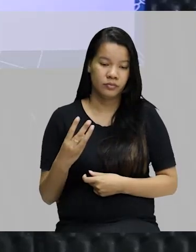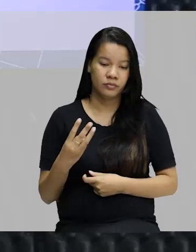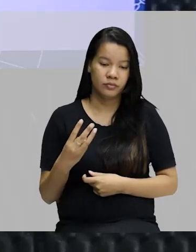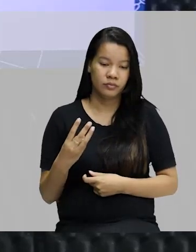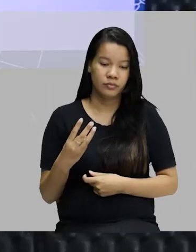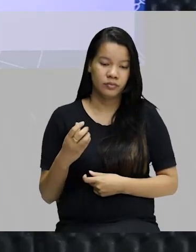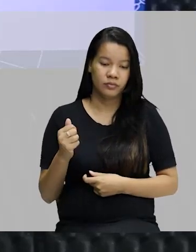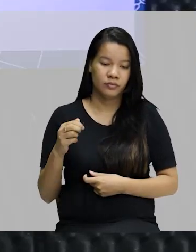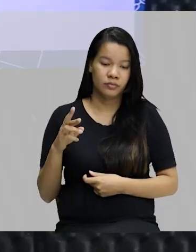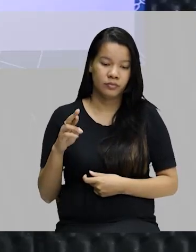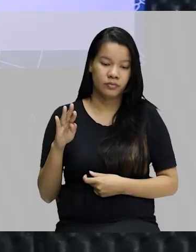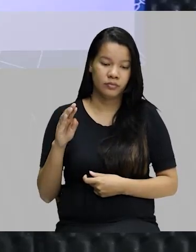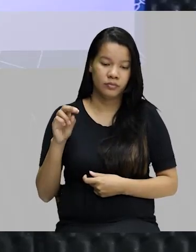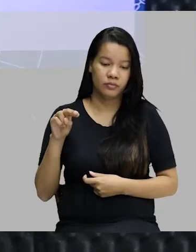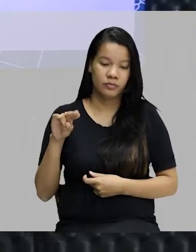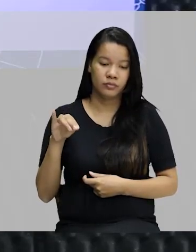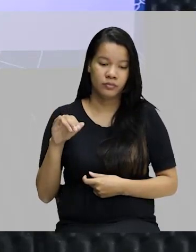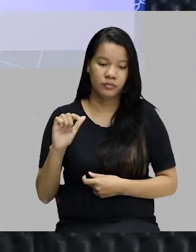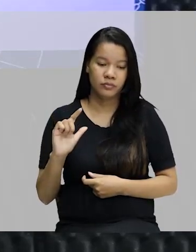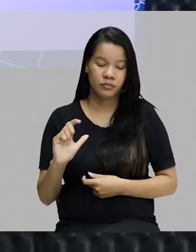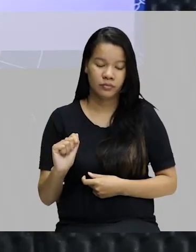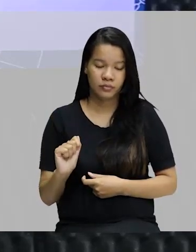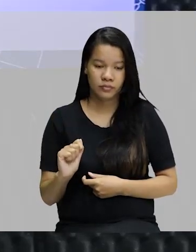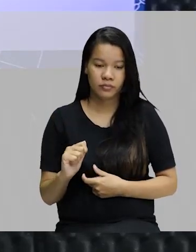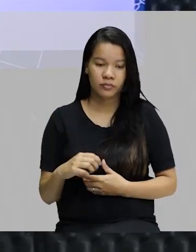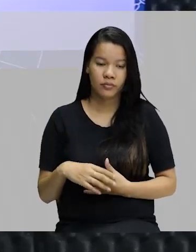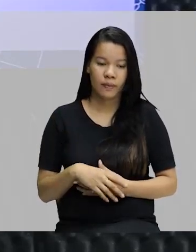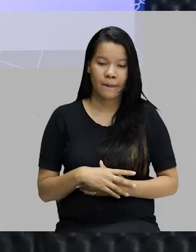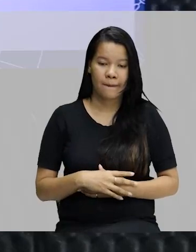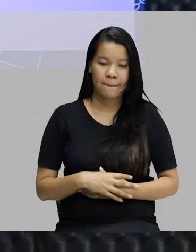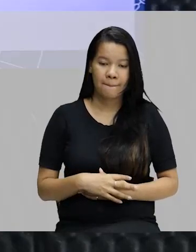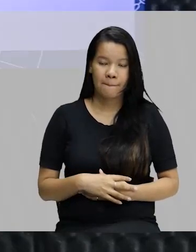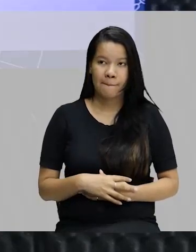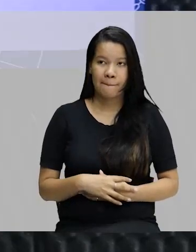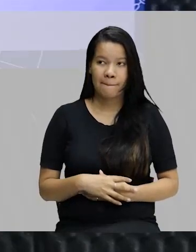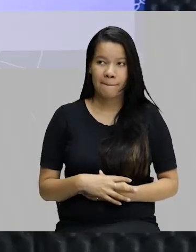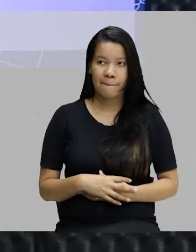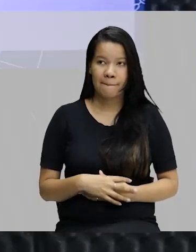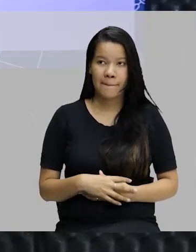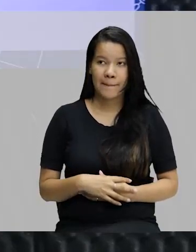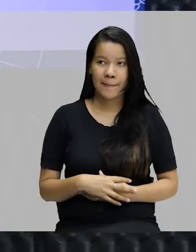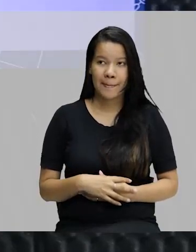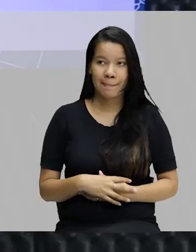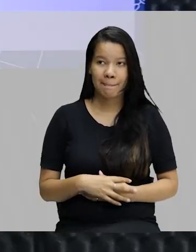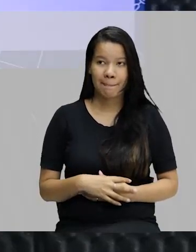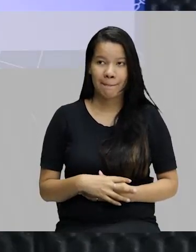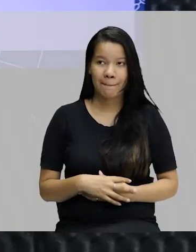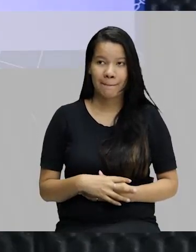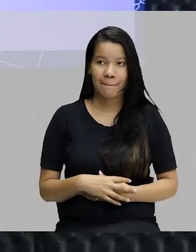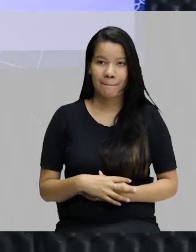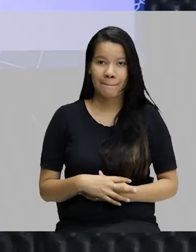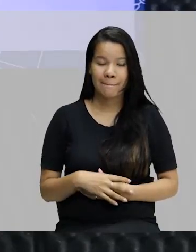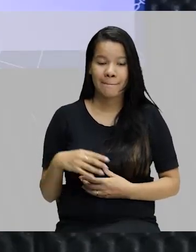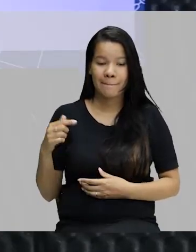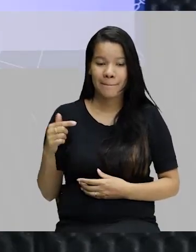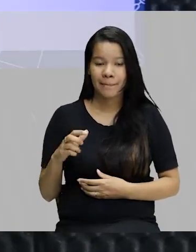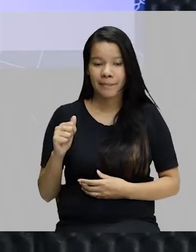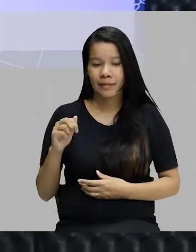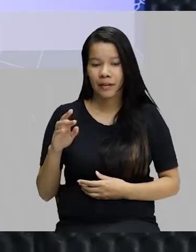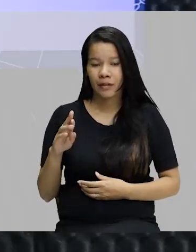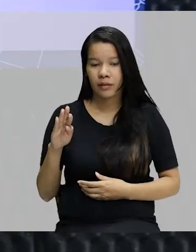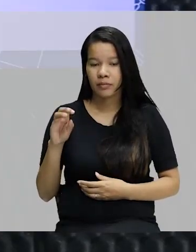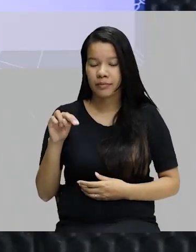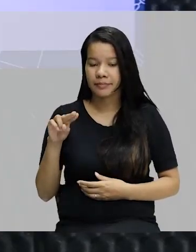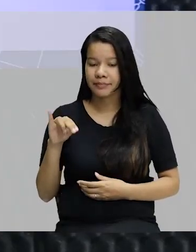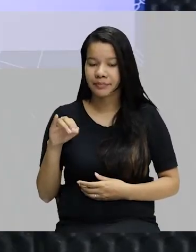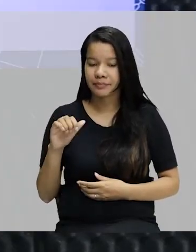à carbonila, certo? A carbonila. E essa carbonila,